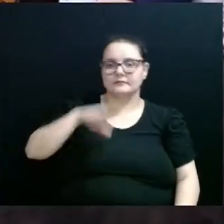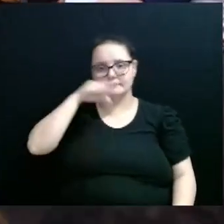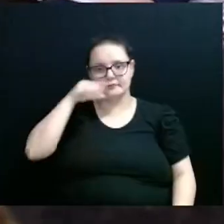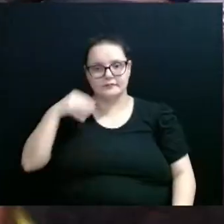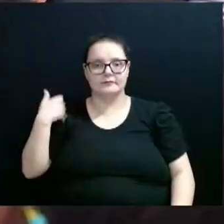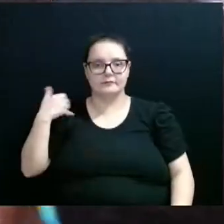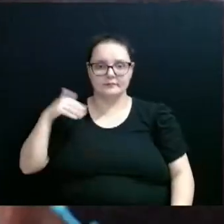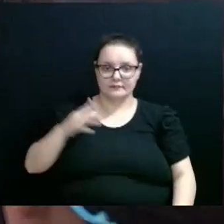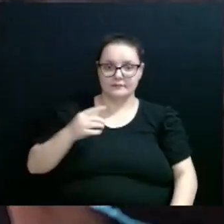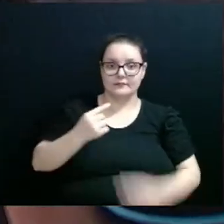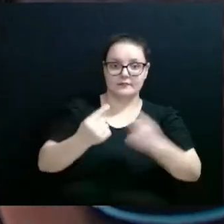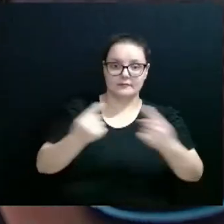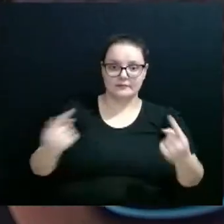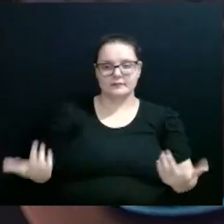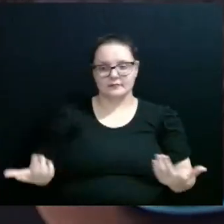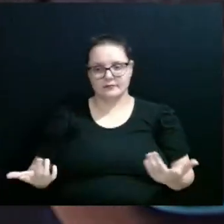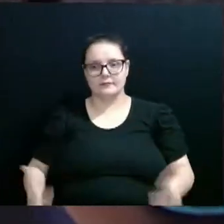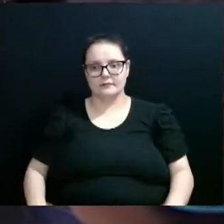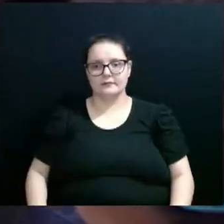tem uma